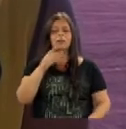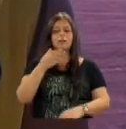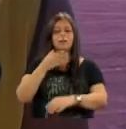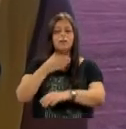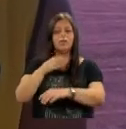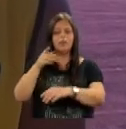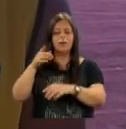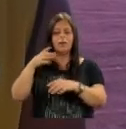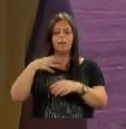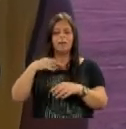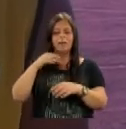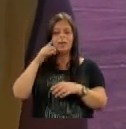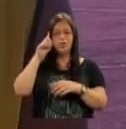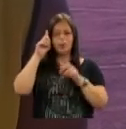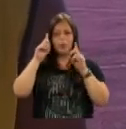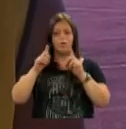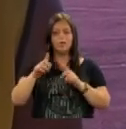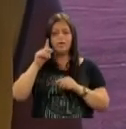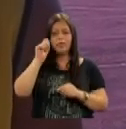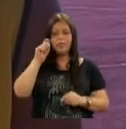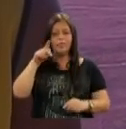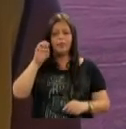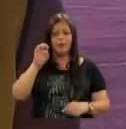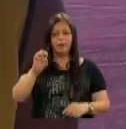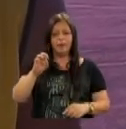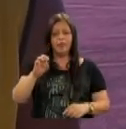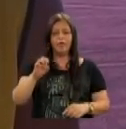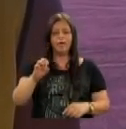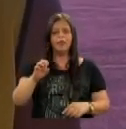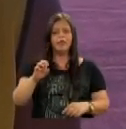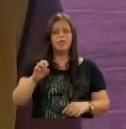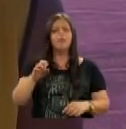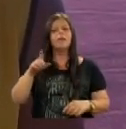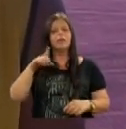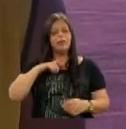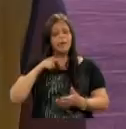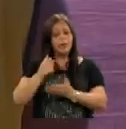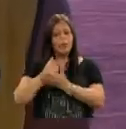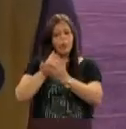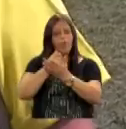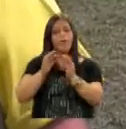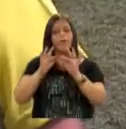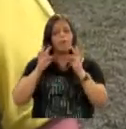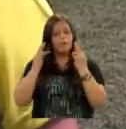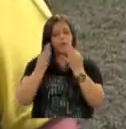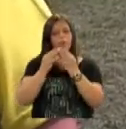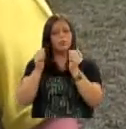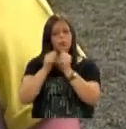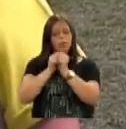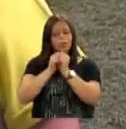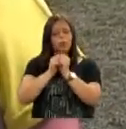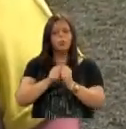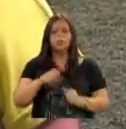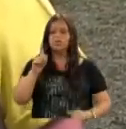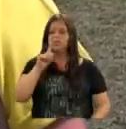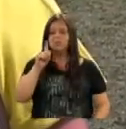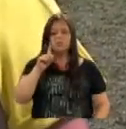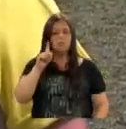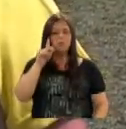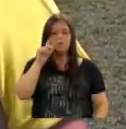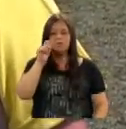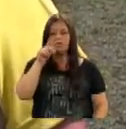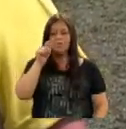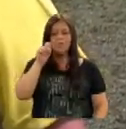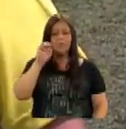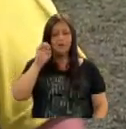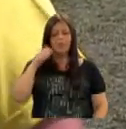apae e deixar aquele que é capaz de viver no caso tem que ter o apoio da família que não fosse a pai o meu filho não caminharia e